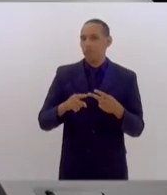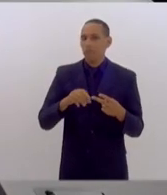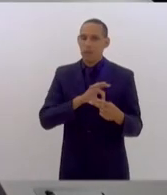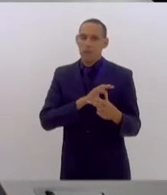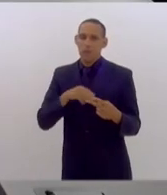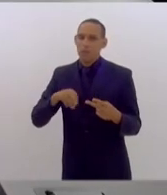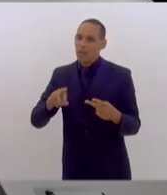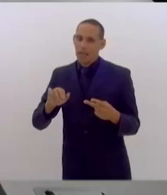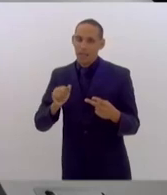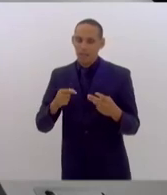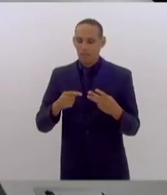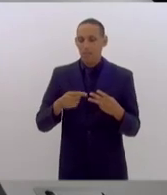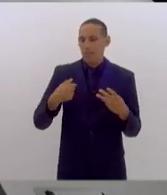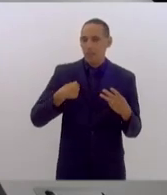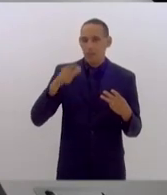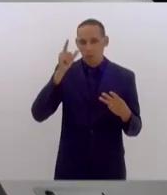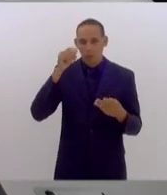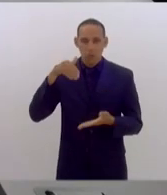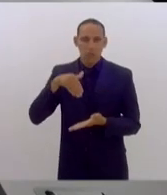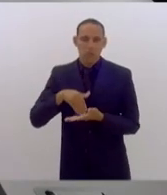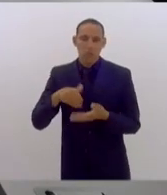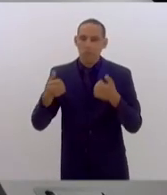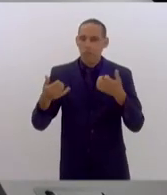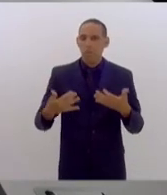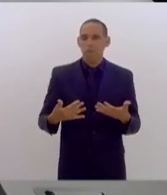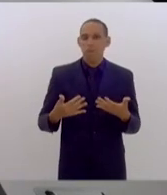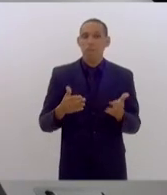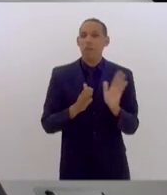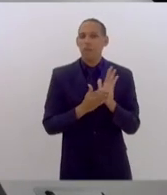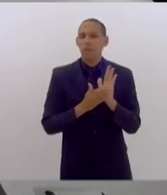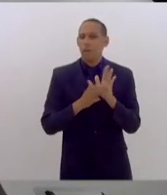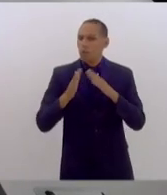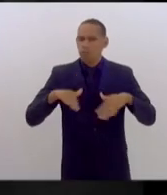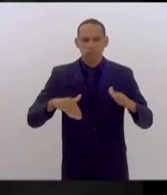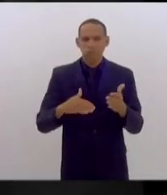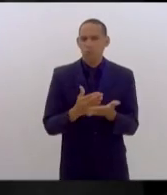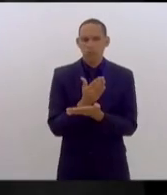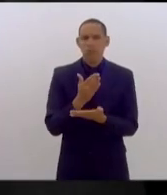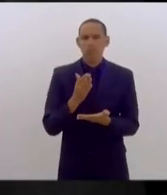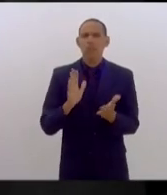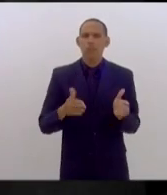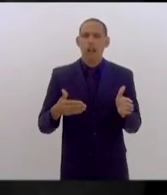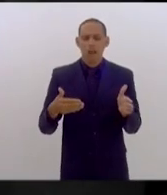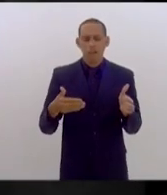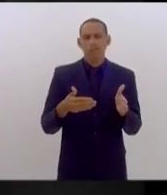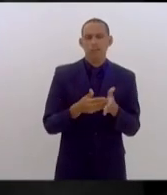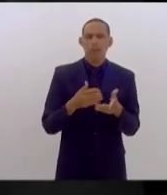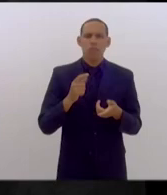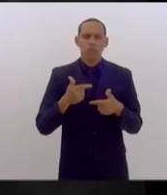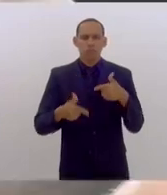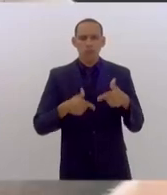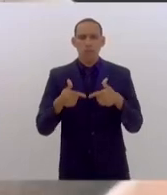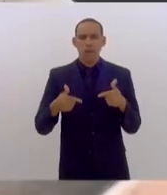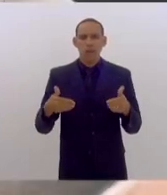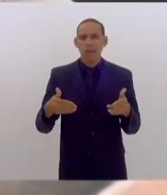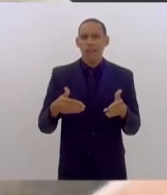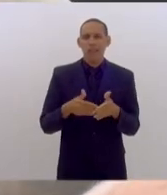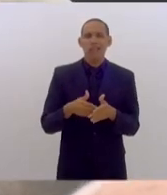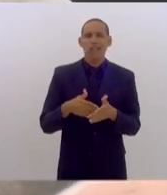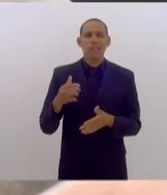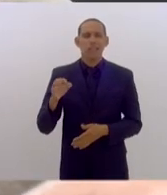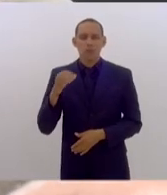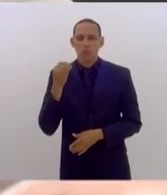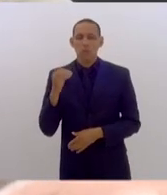Martha Rocha da minha vou fazer o uso da palavra eu acho que a proposta todos os aprovados e suspender os trabalhos durante tem até fica exposta